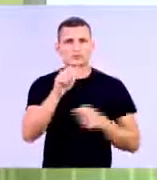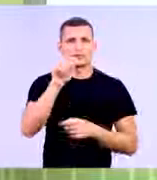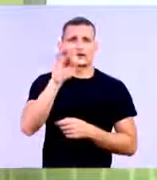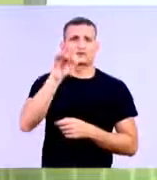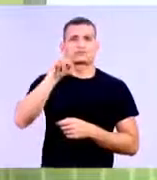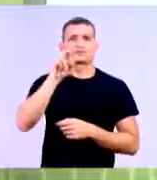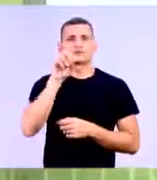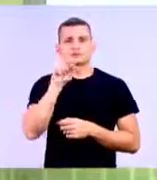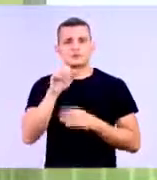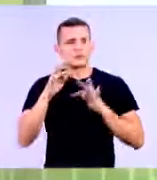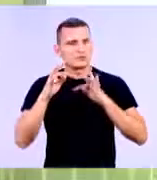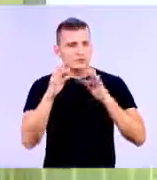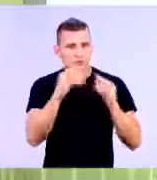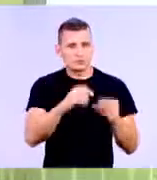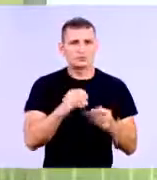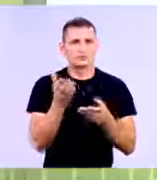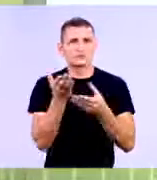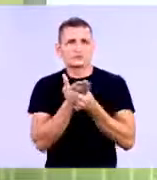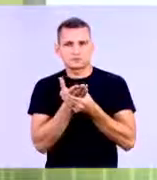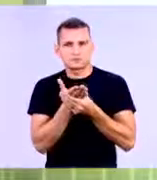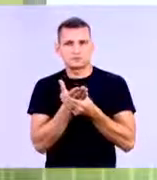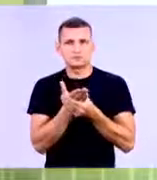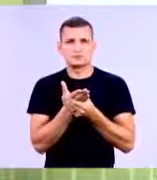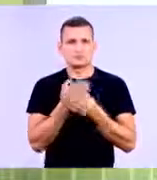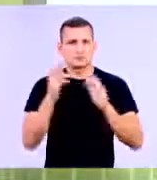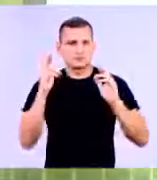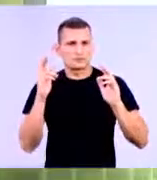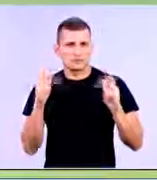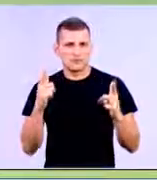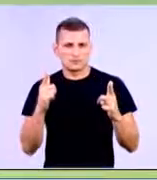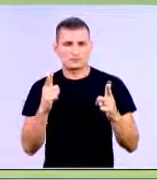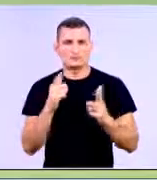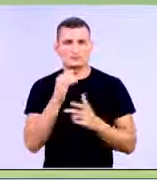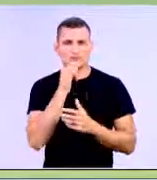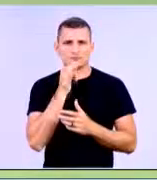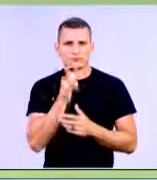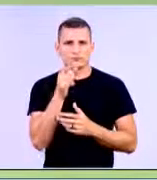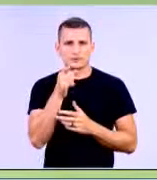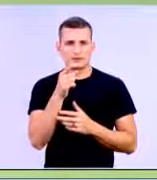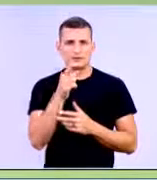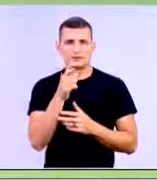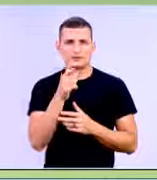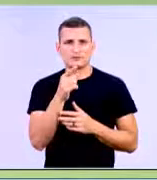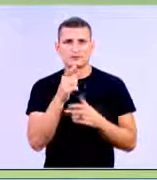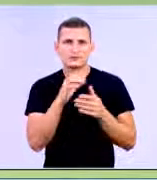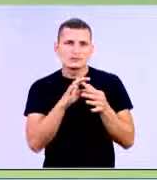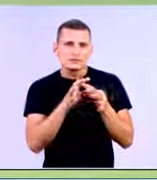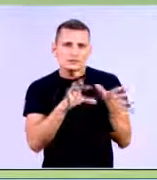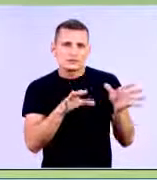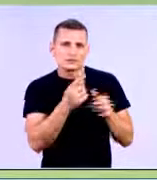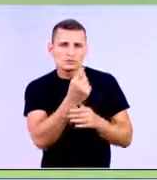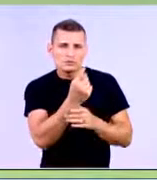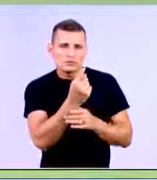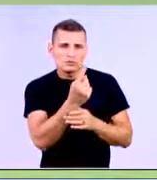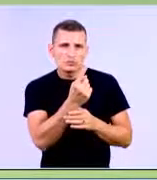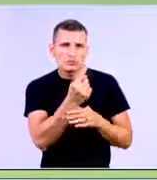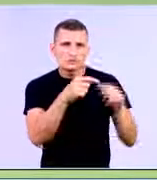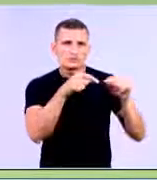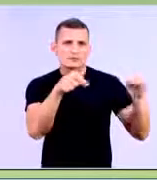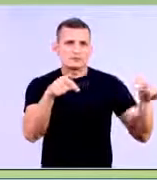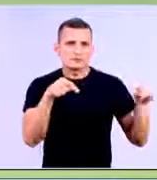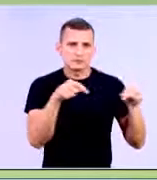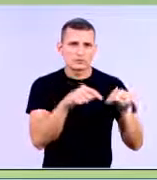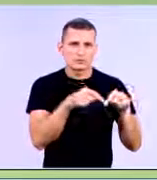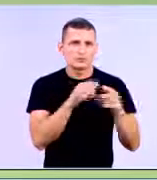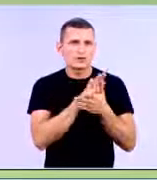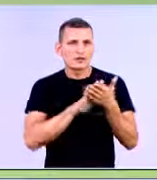ativos, de todos os processos. E claro, se você deixa uma pequena área, um pequeno setor sem a